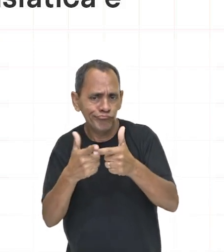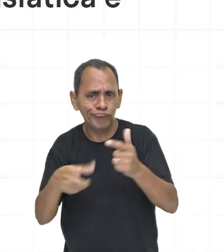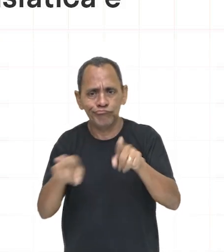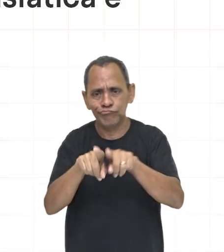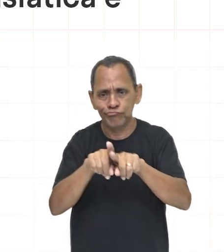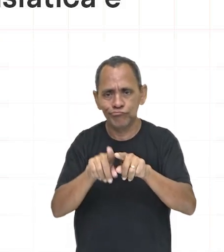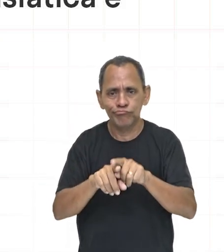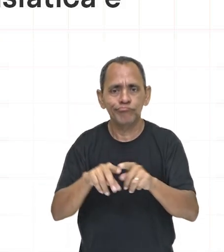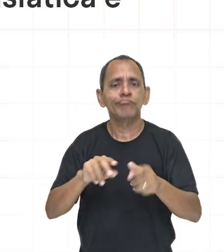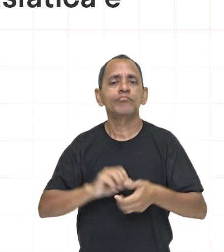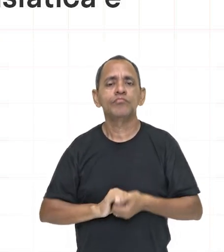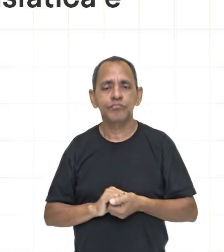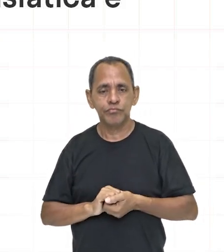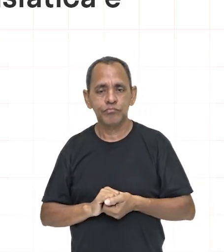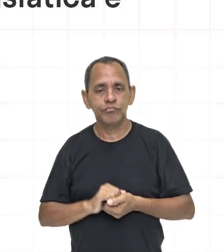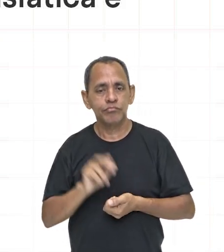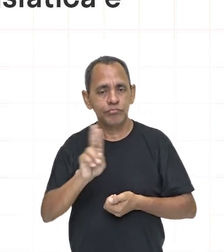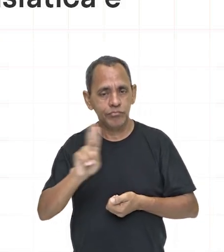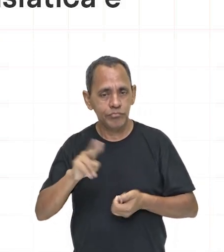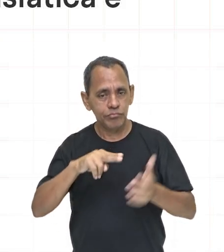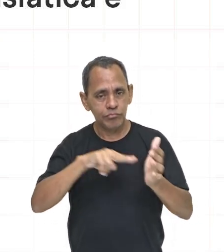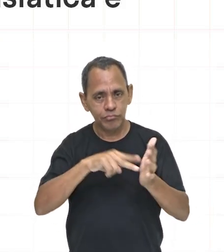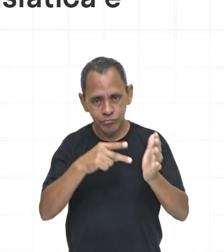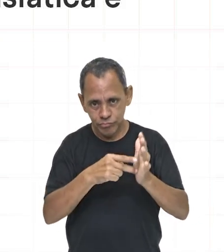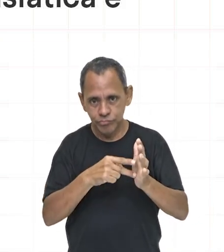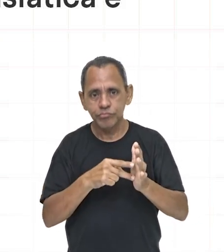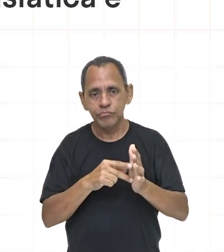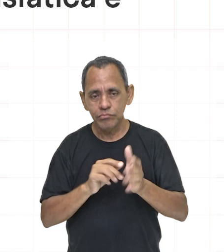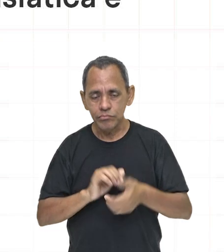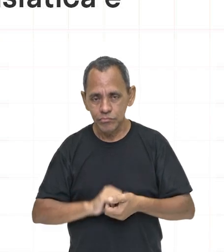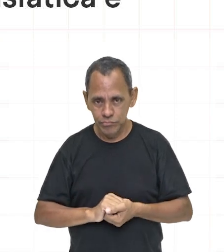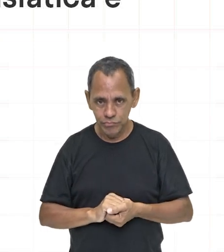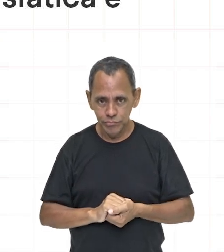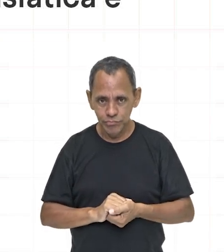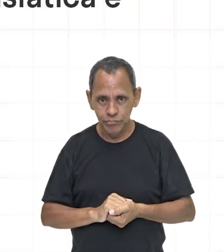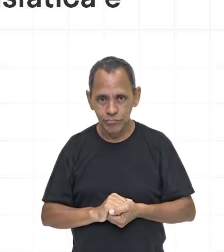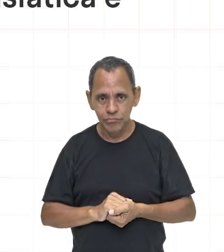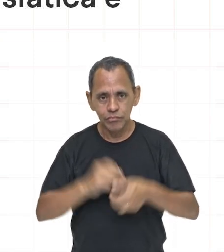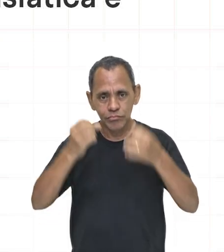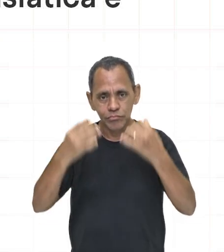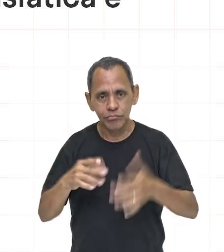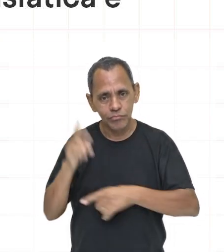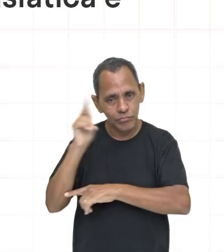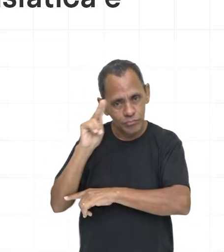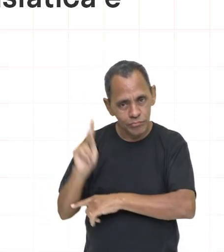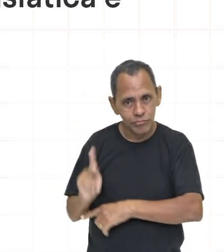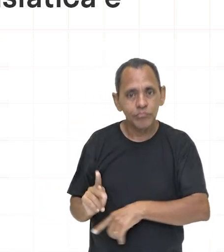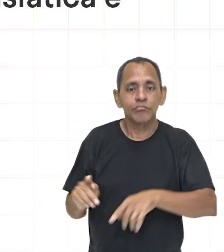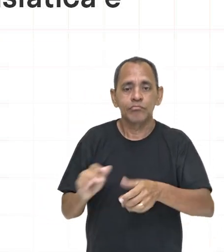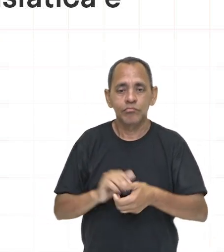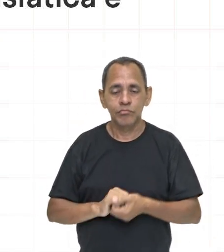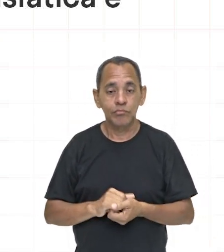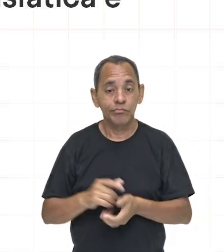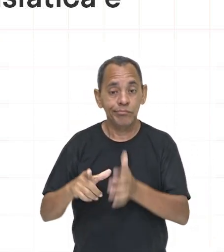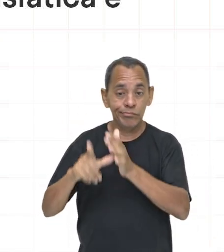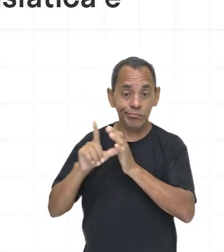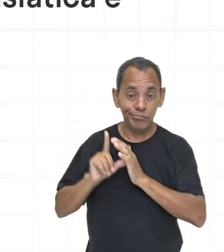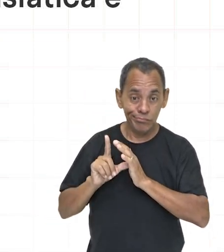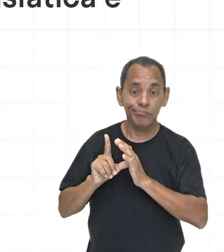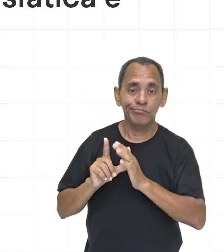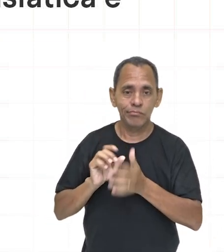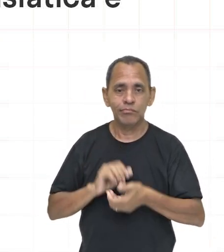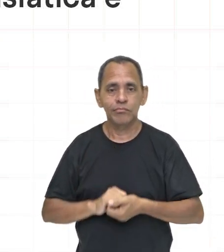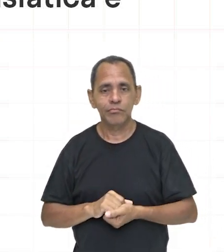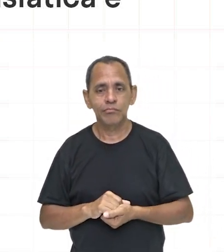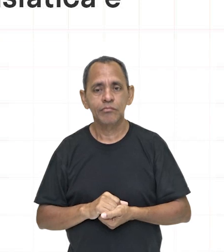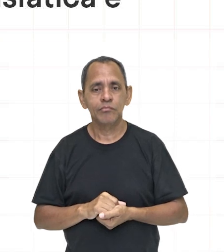significativo deles para fins dessa história. Então ela foi ali, antes eram 2, né? Calcedônia